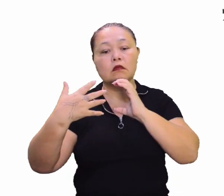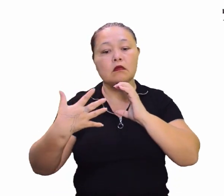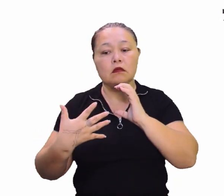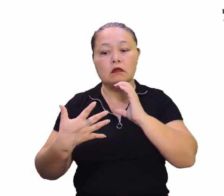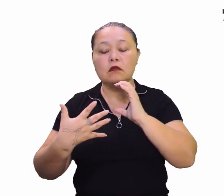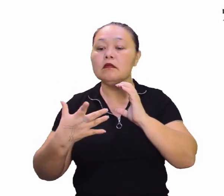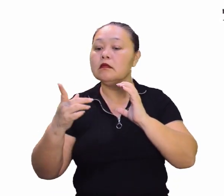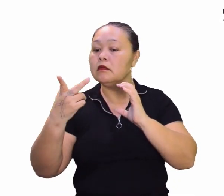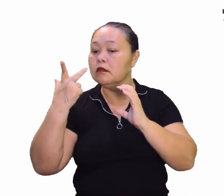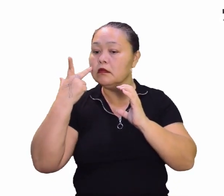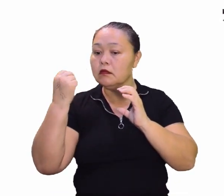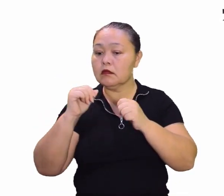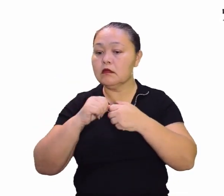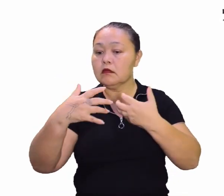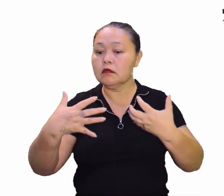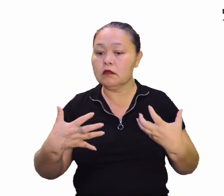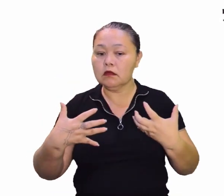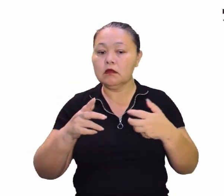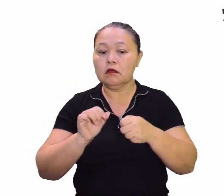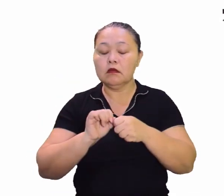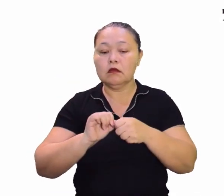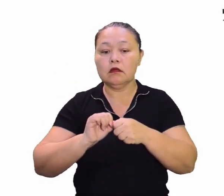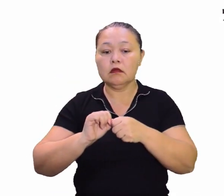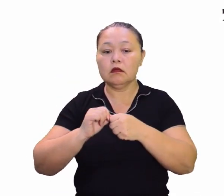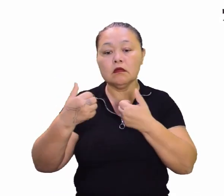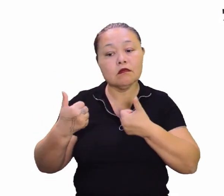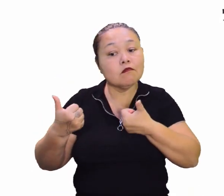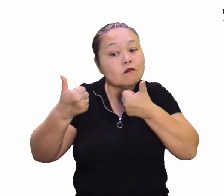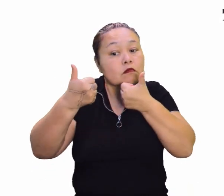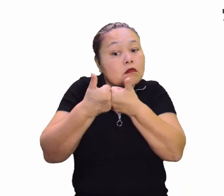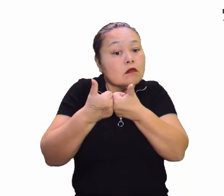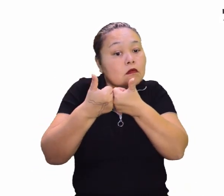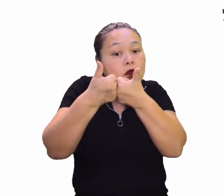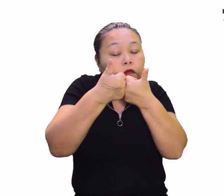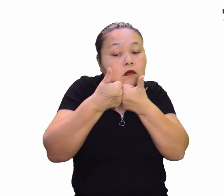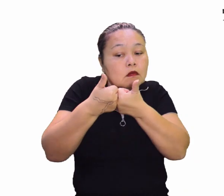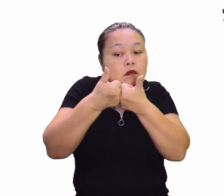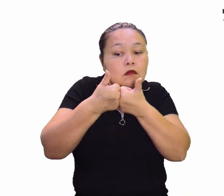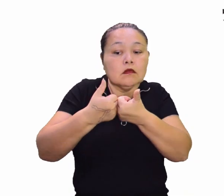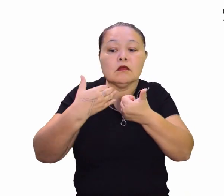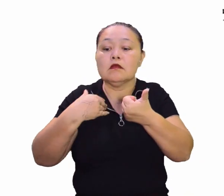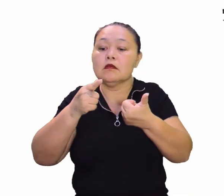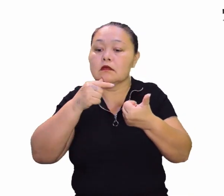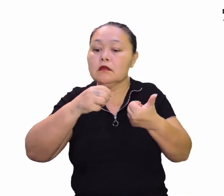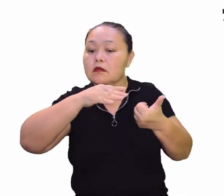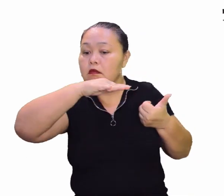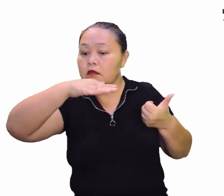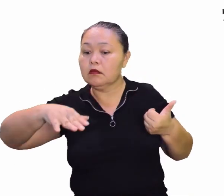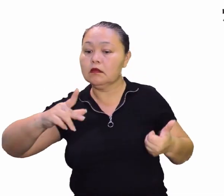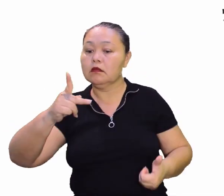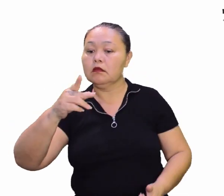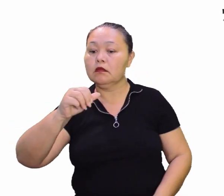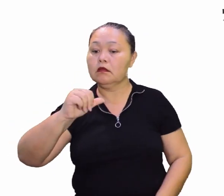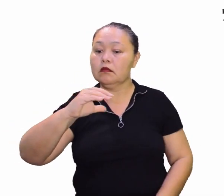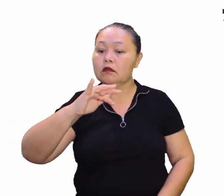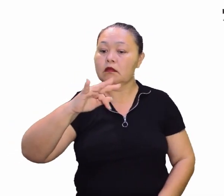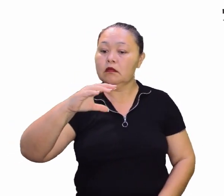característica comum dos tigres asiáticos é essa proximidade aí do Oceano Pacífico.